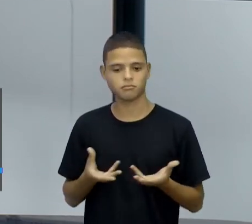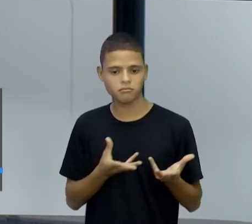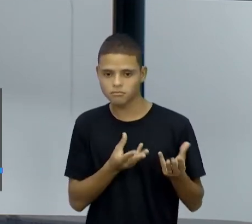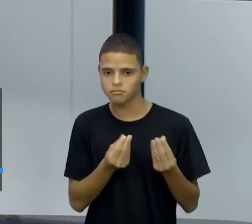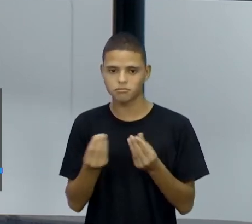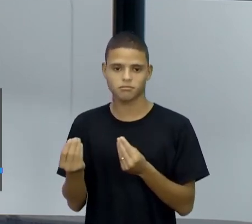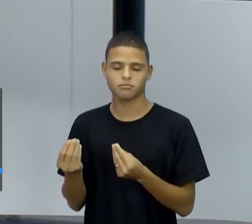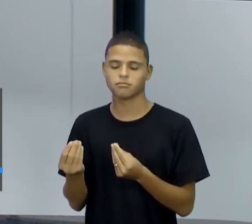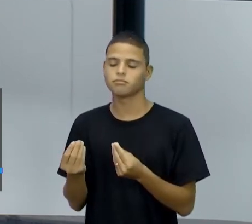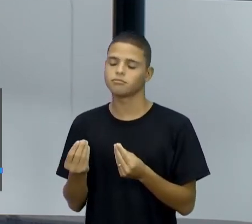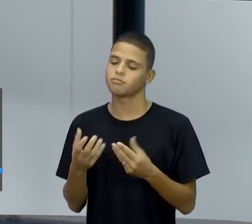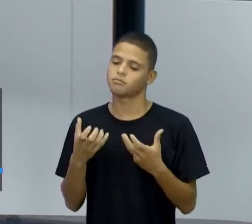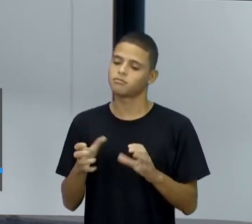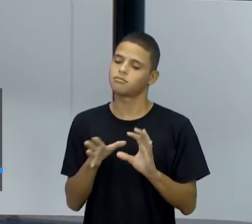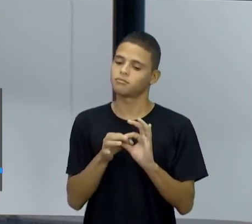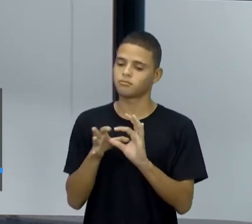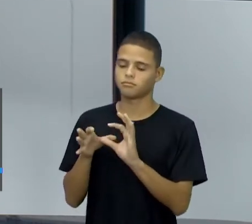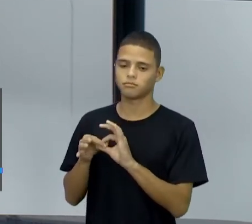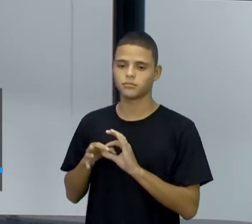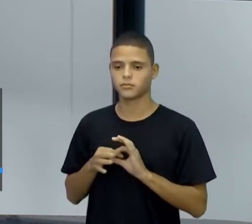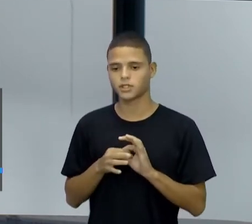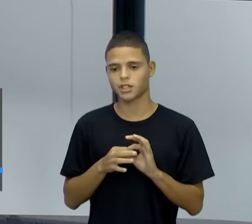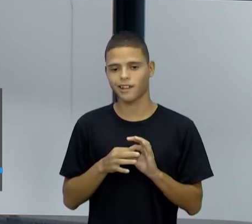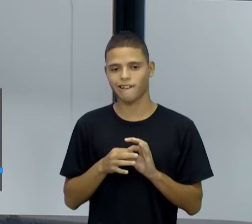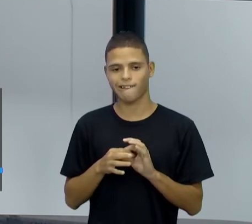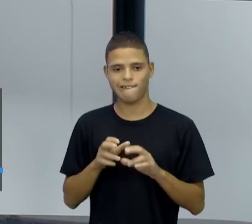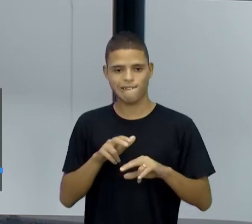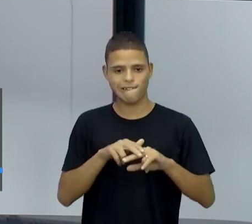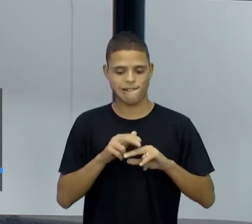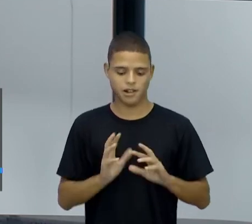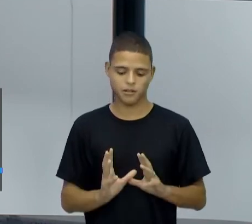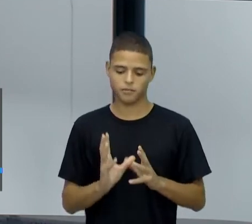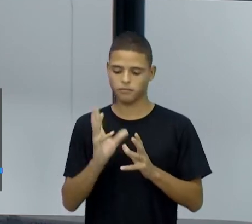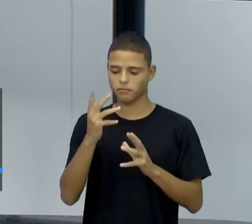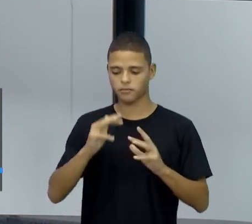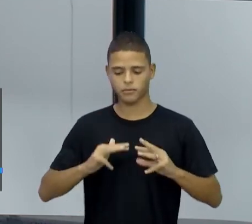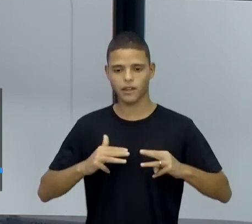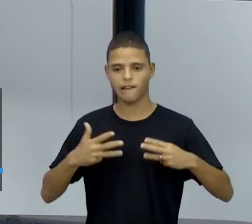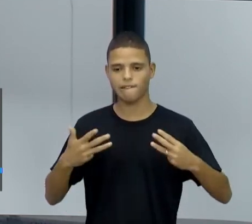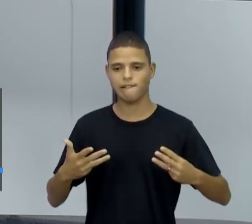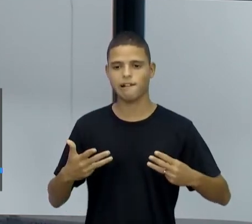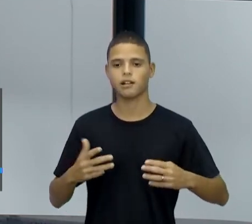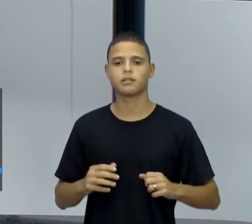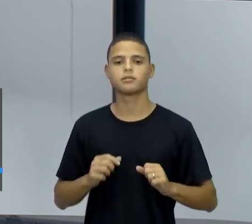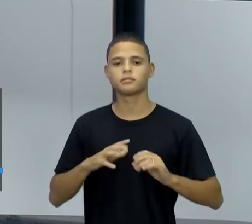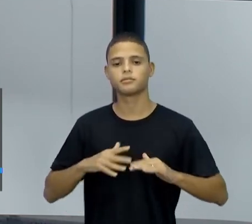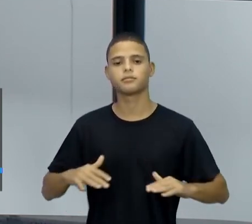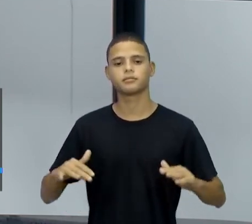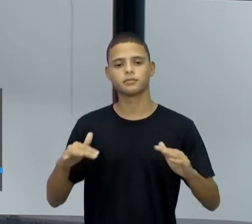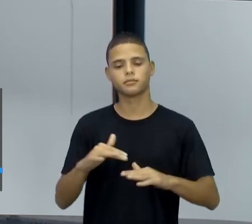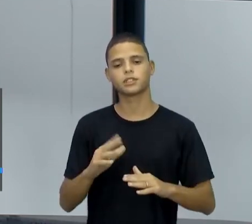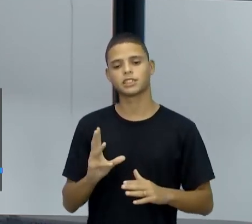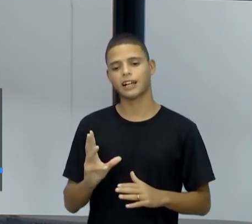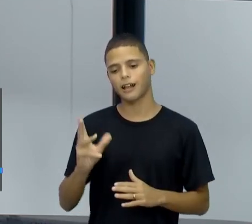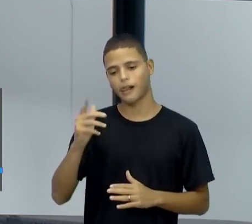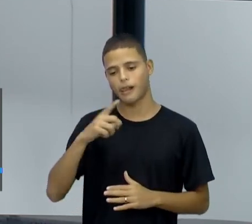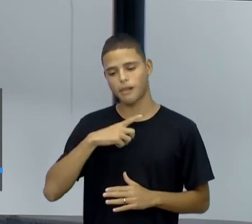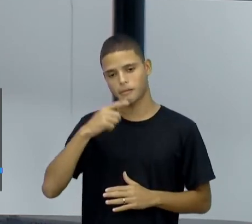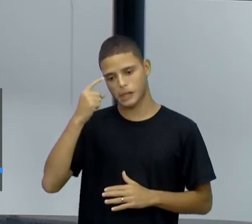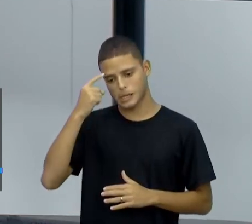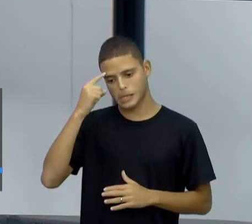outras coisas. Aliás, é daí que surgem as moléculas, né? Toda a matéria que existe aqui surge dessa ideia